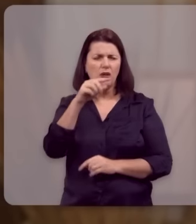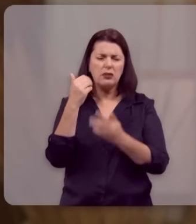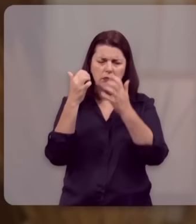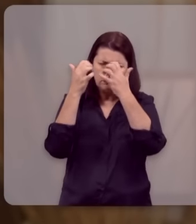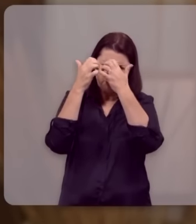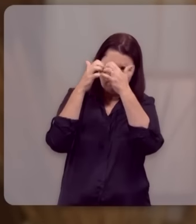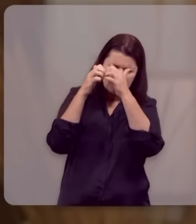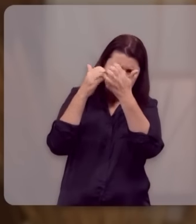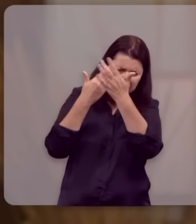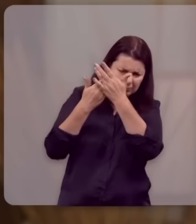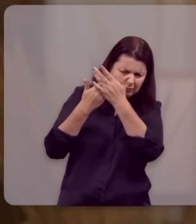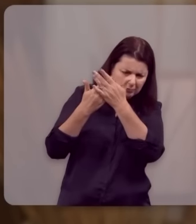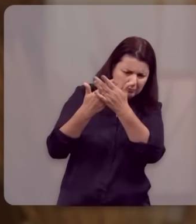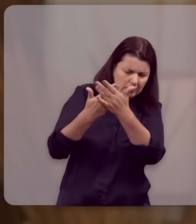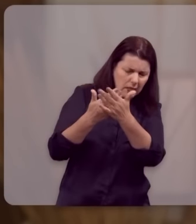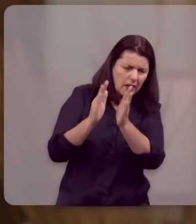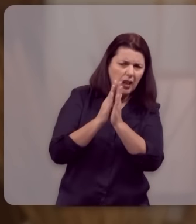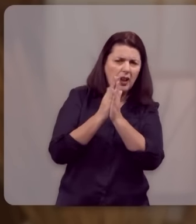Você medita neste livro?